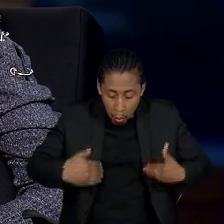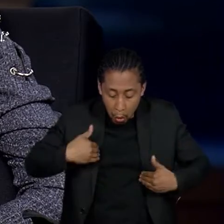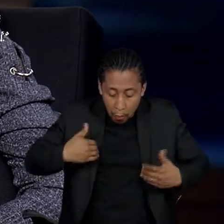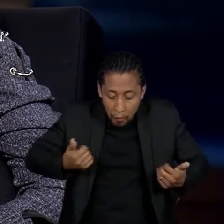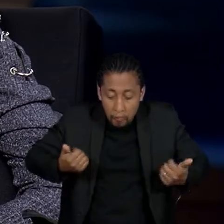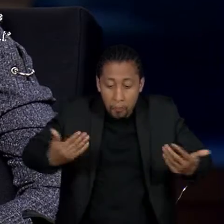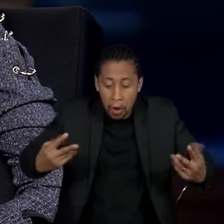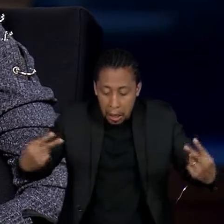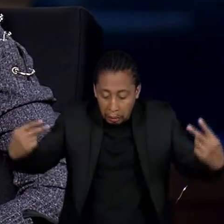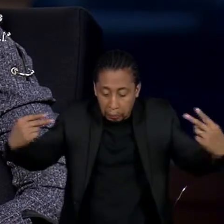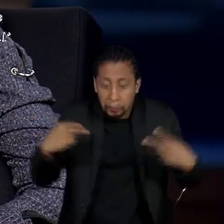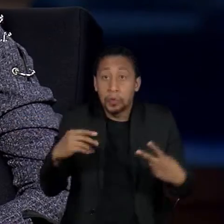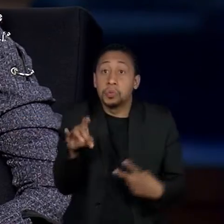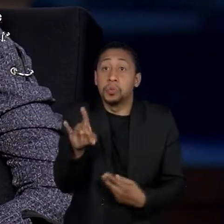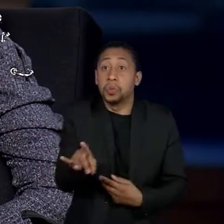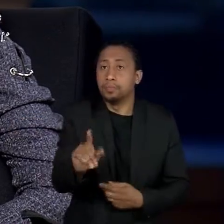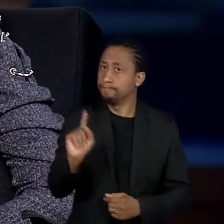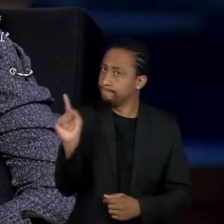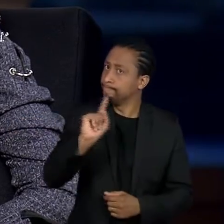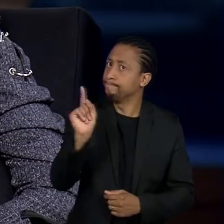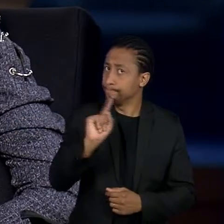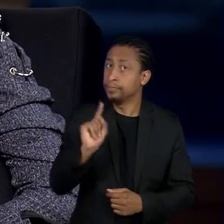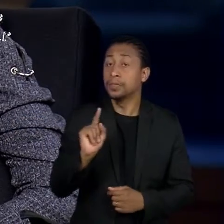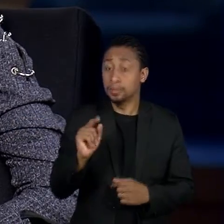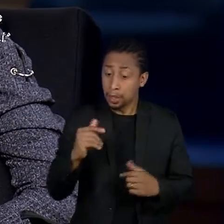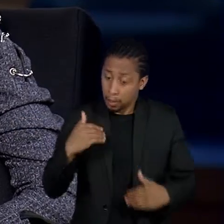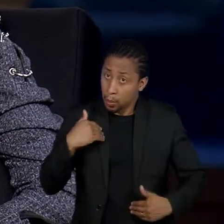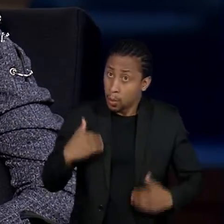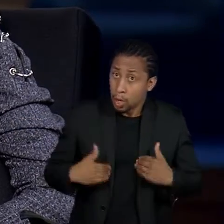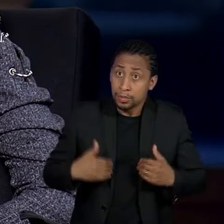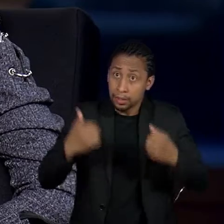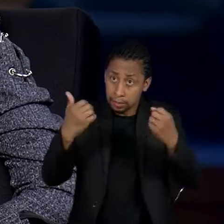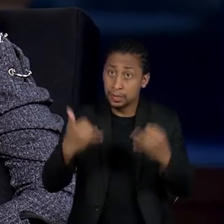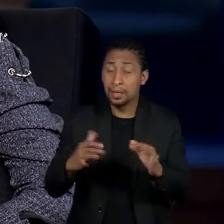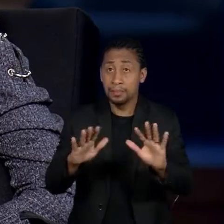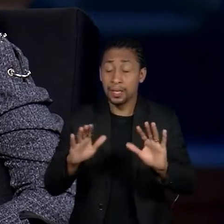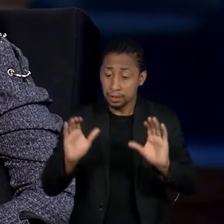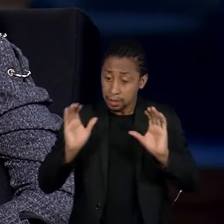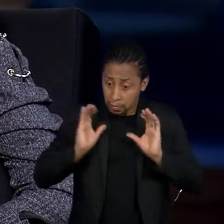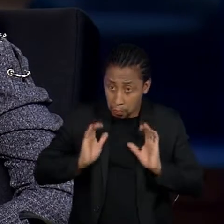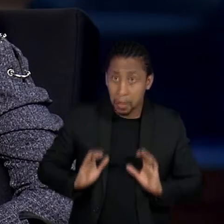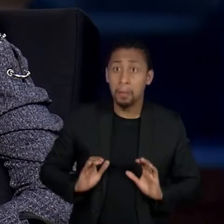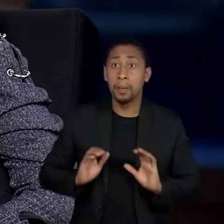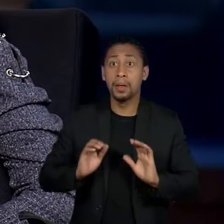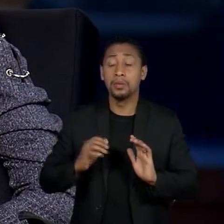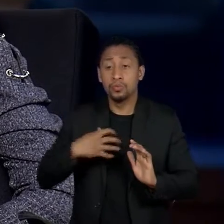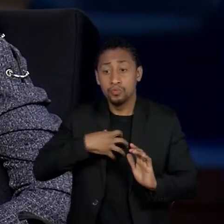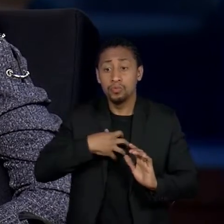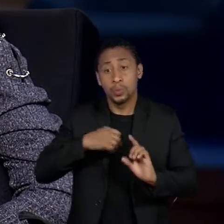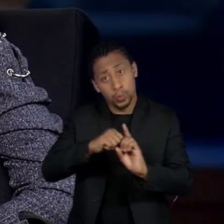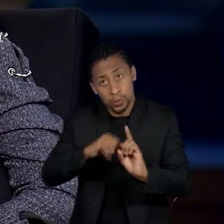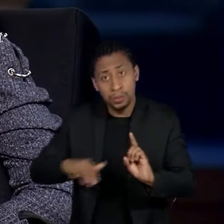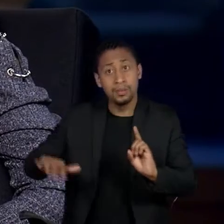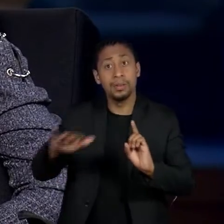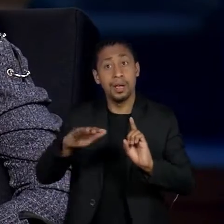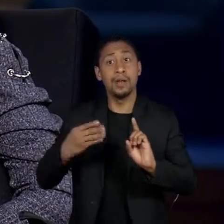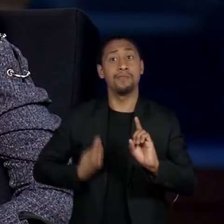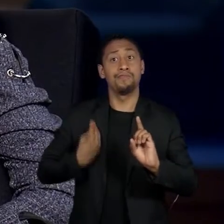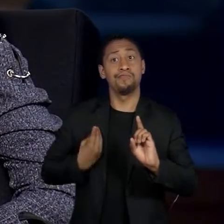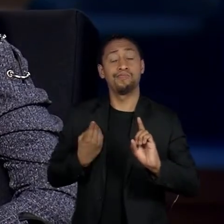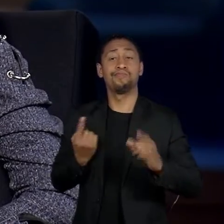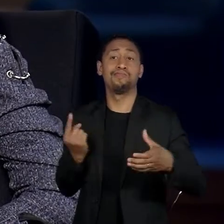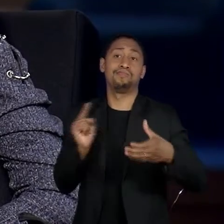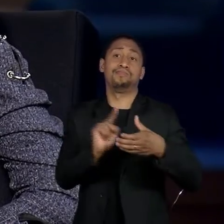que a gente está falando. A gente está falando de corpo como um objeto social mesmo de convívio. Então pode